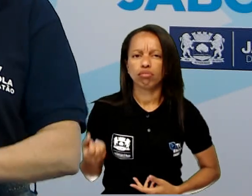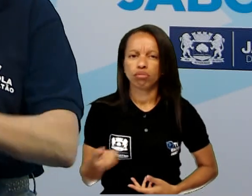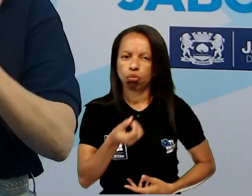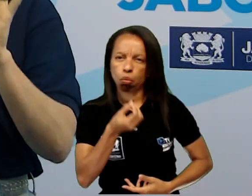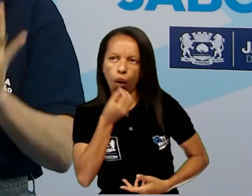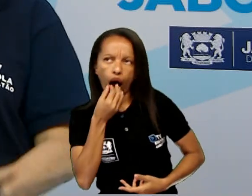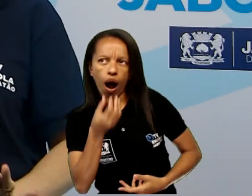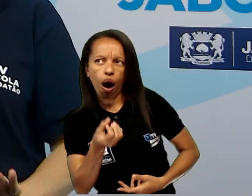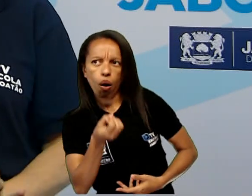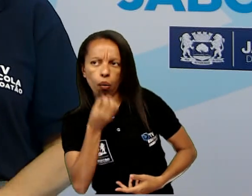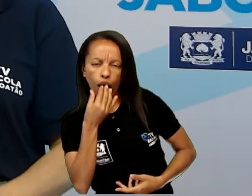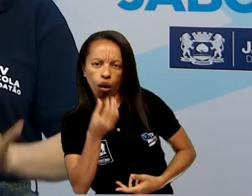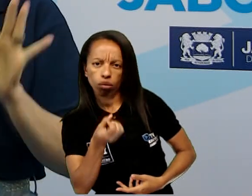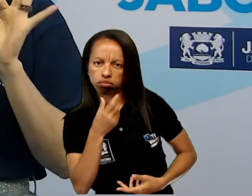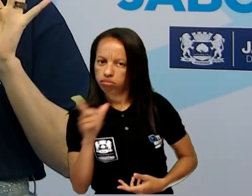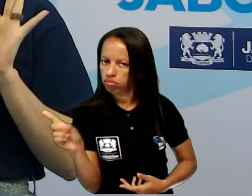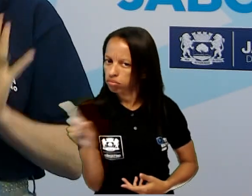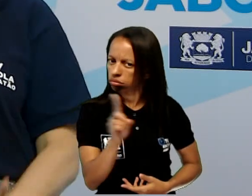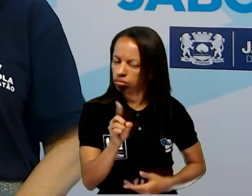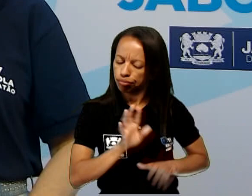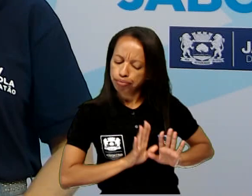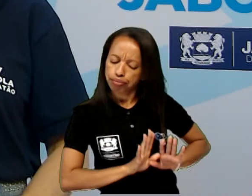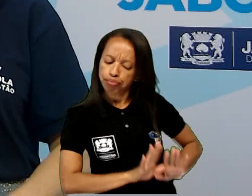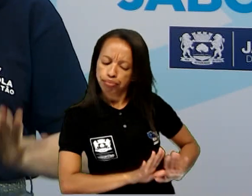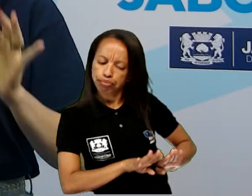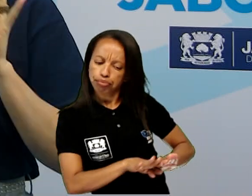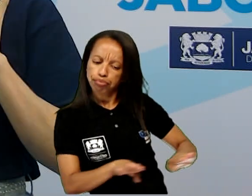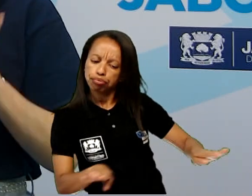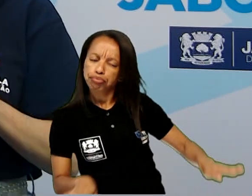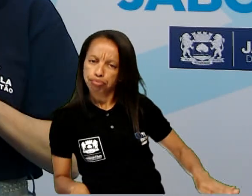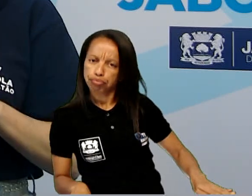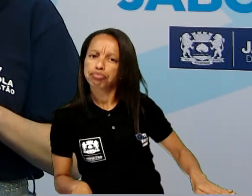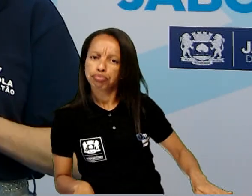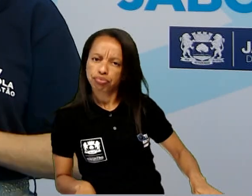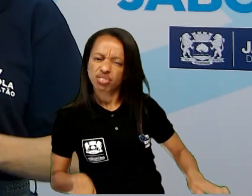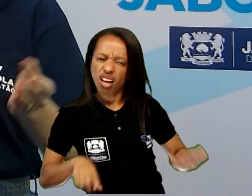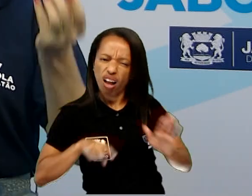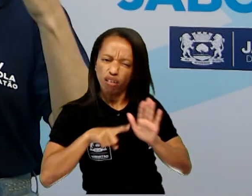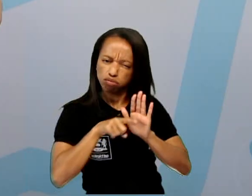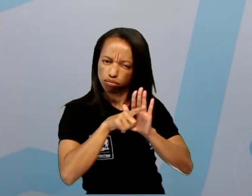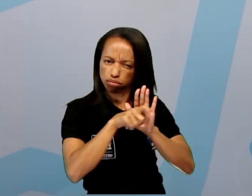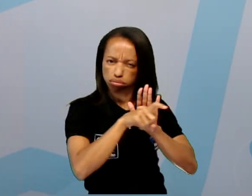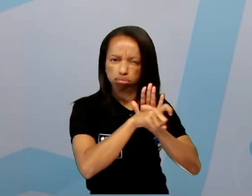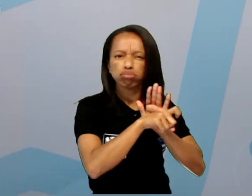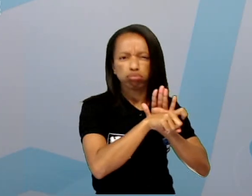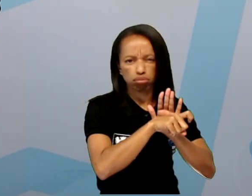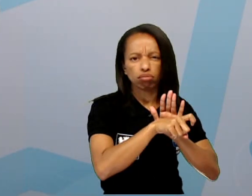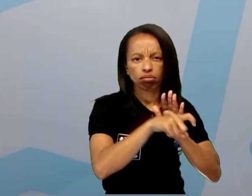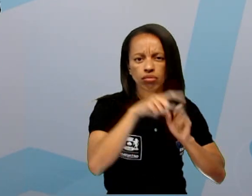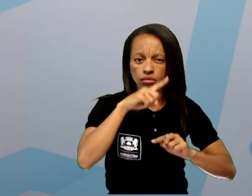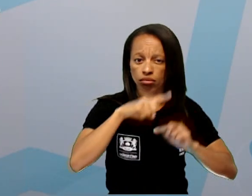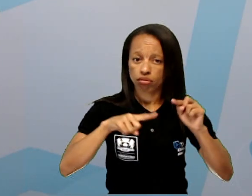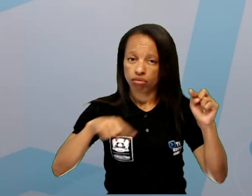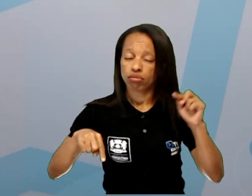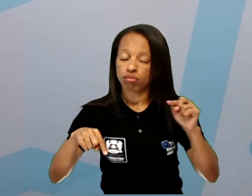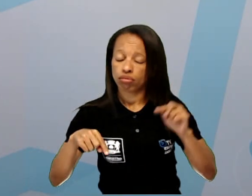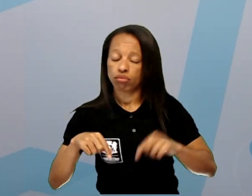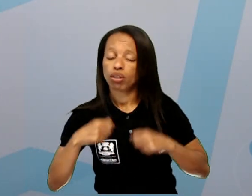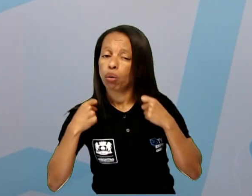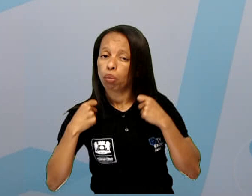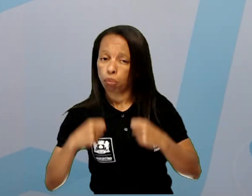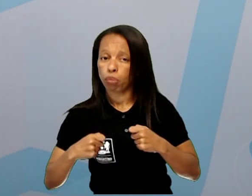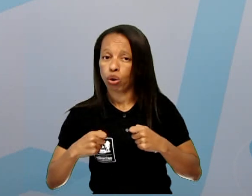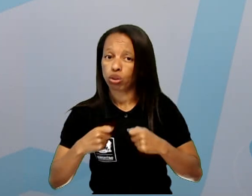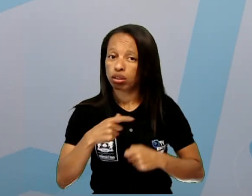O que a gente encontrar no chão, a gente deixa no chão. O chão é cheio de bactéria e objetos pequenos podem causar engasgos